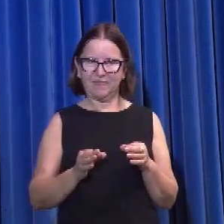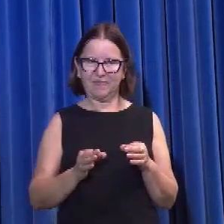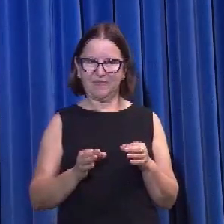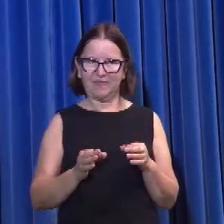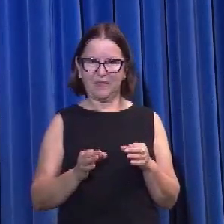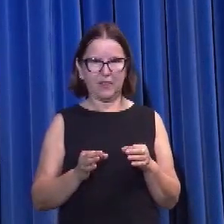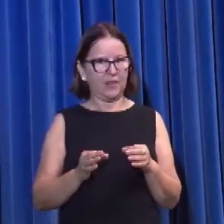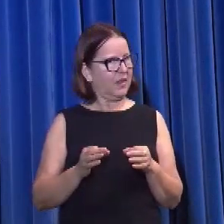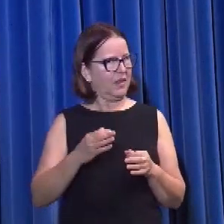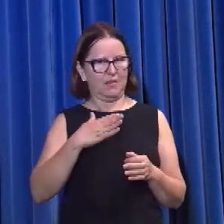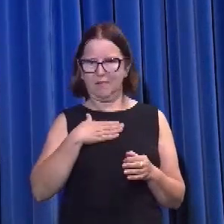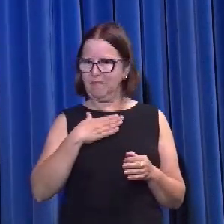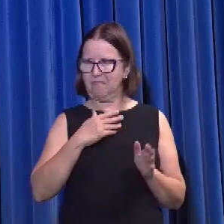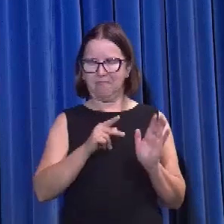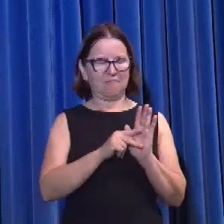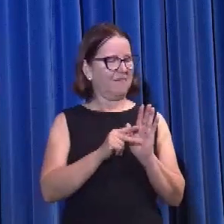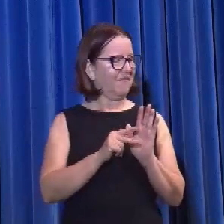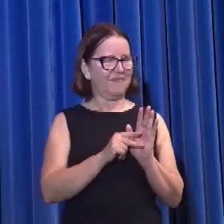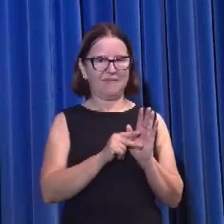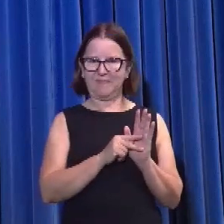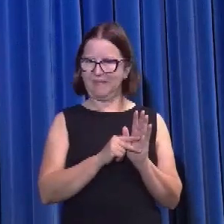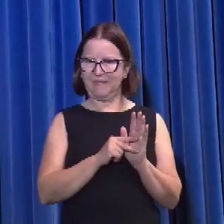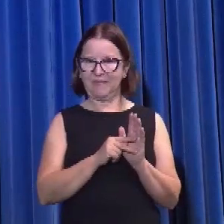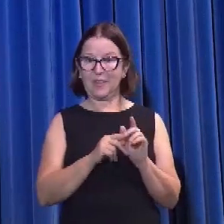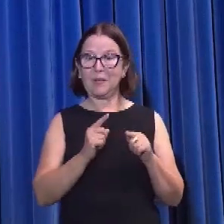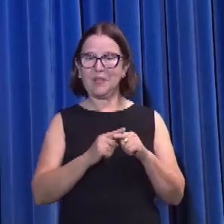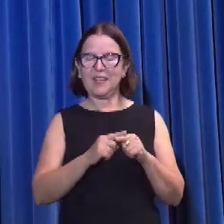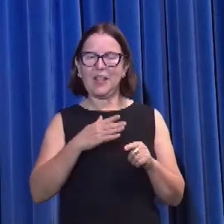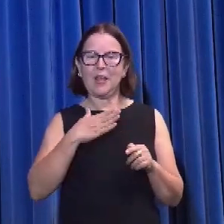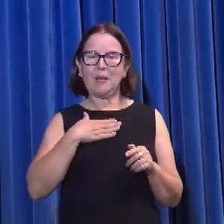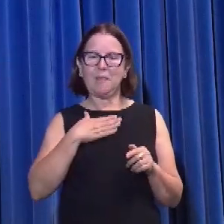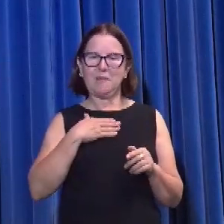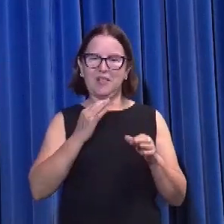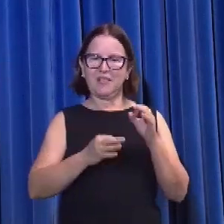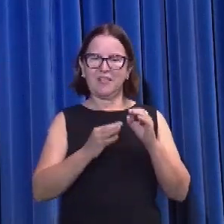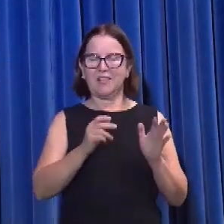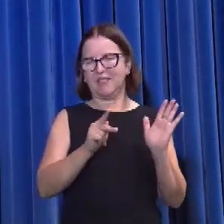Não a minha, porque a minha,